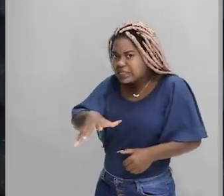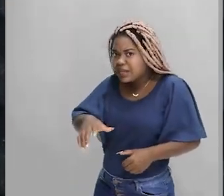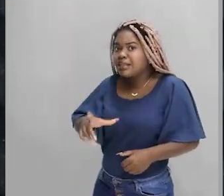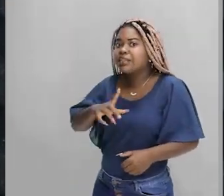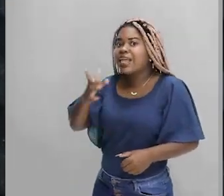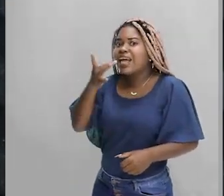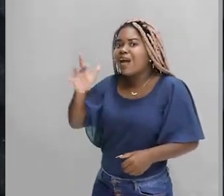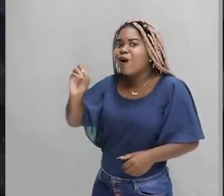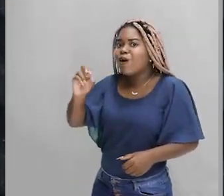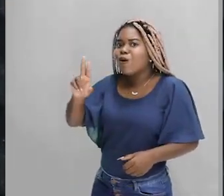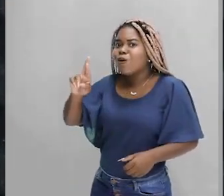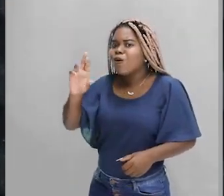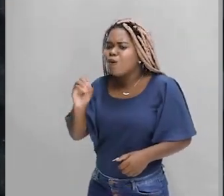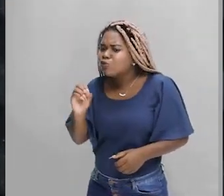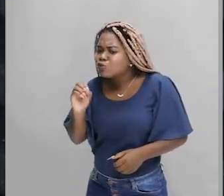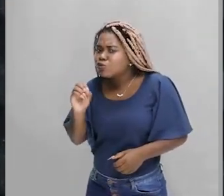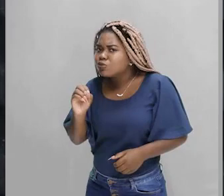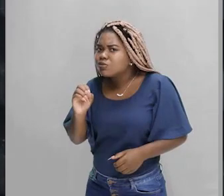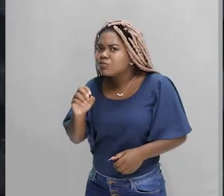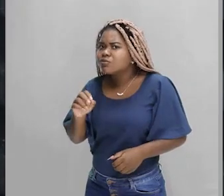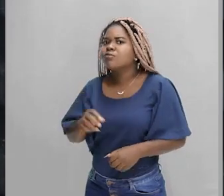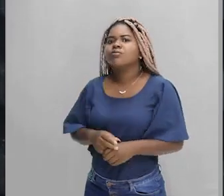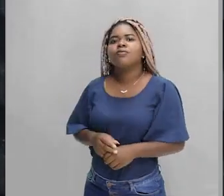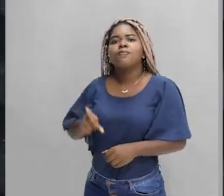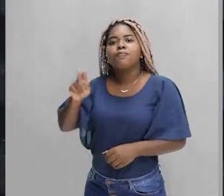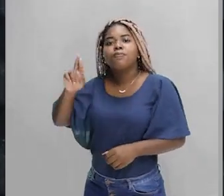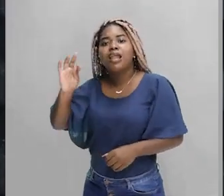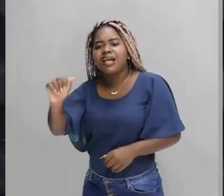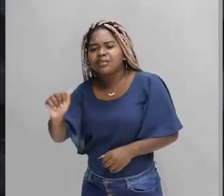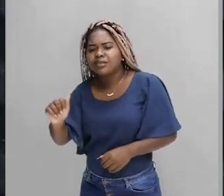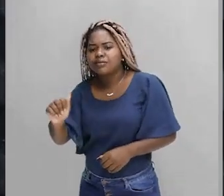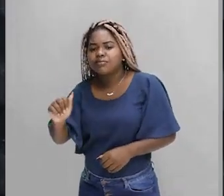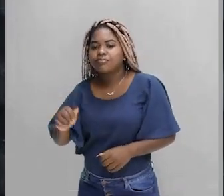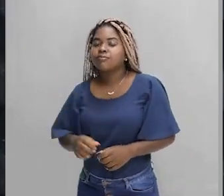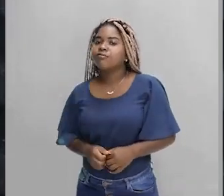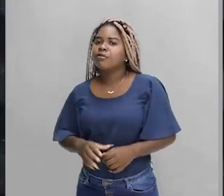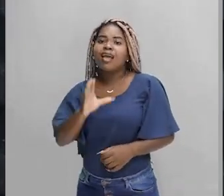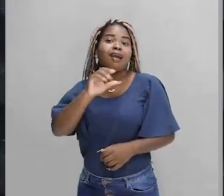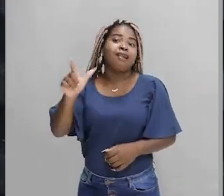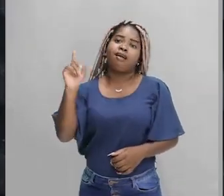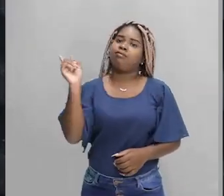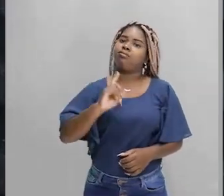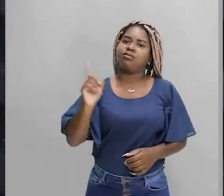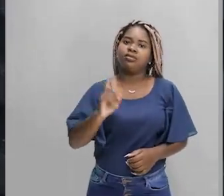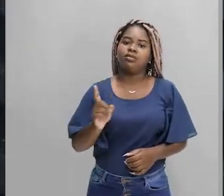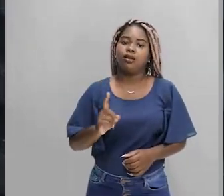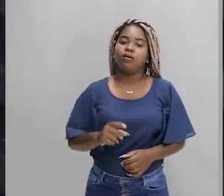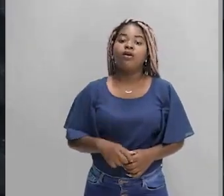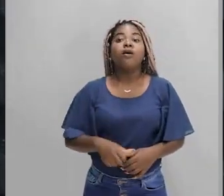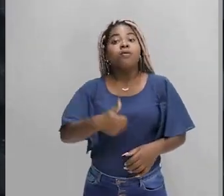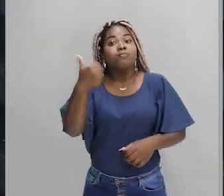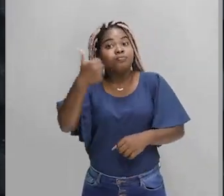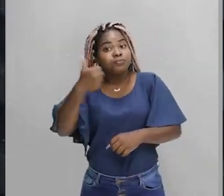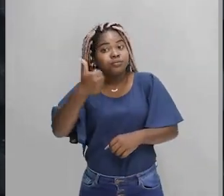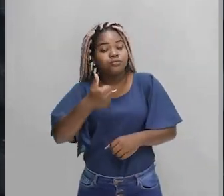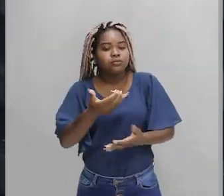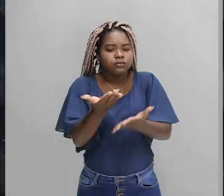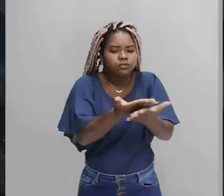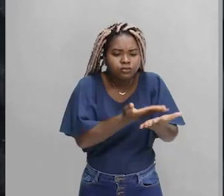só achismo? Não, vamos cavar aí, vamos ver se aparece. Claro que não, né? Se faz um estudo acerca